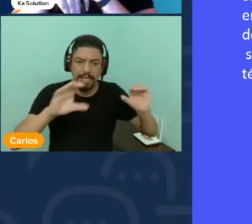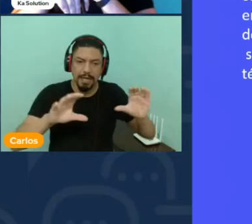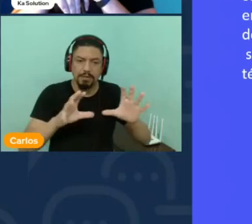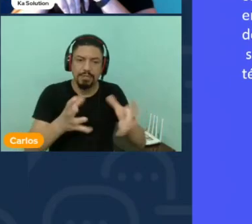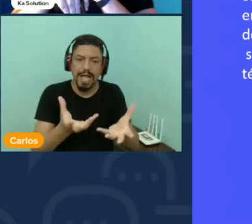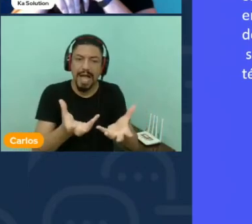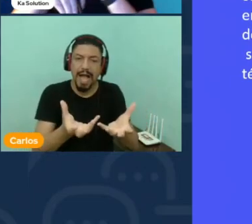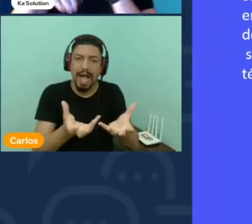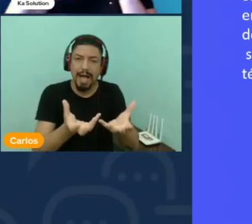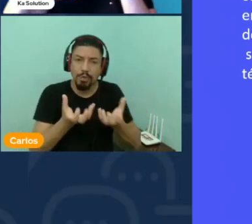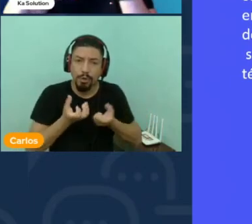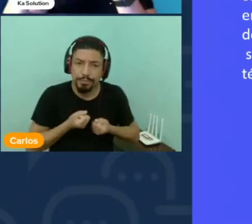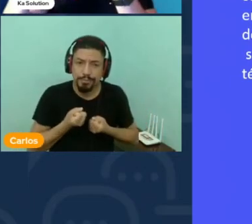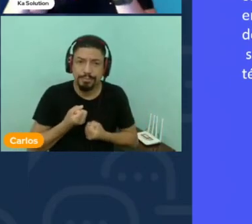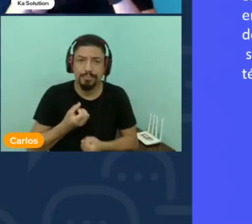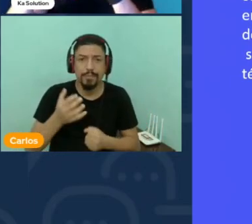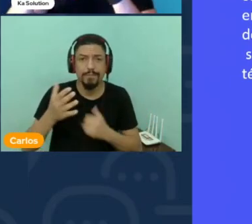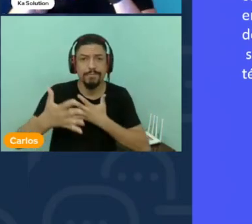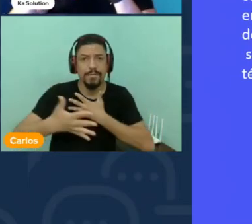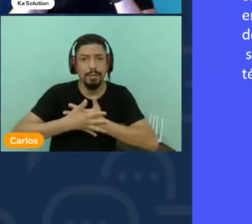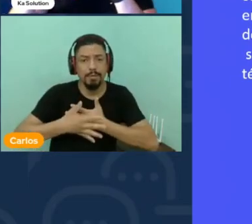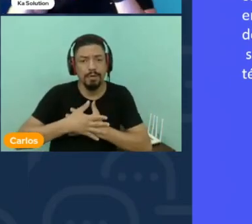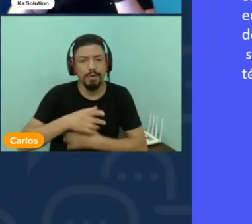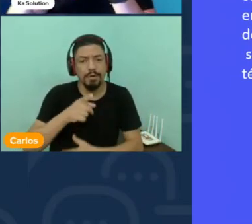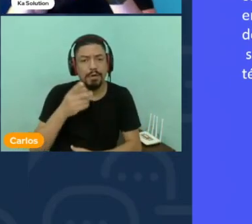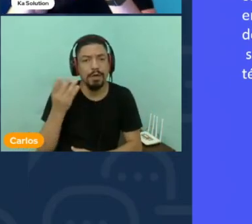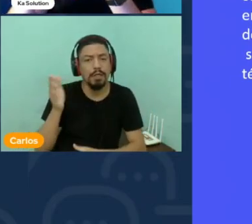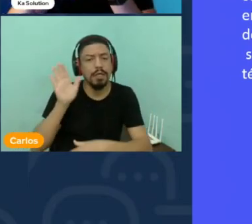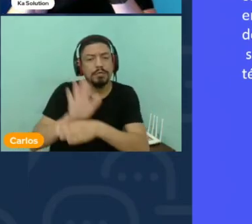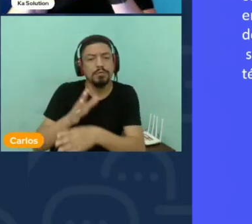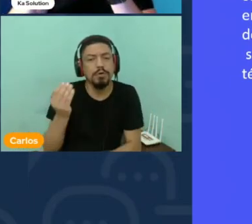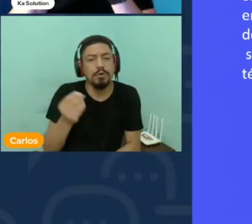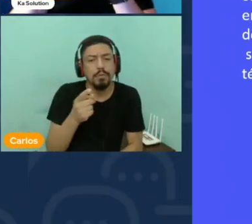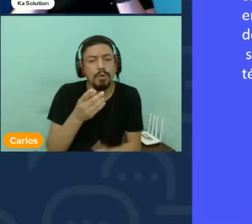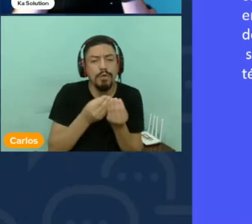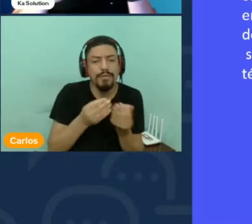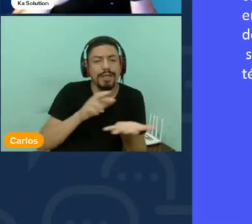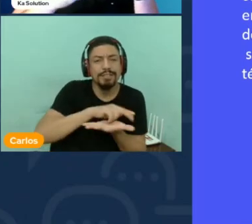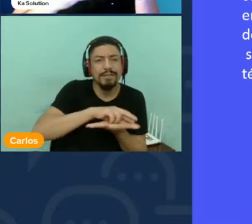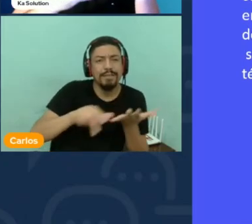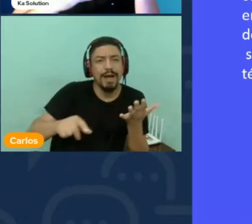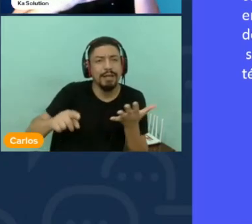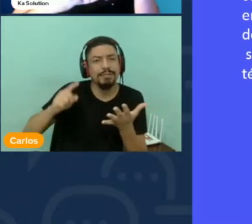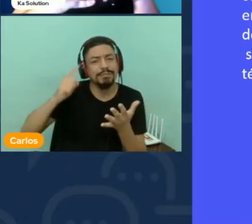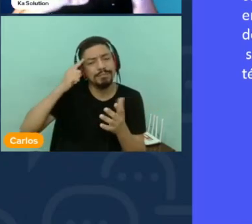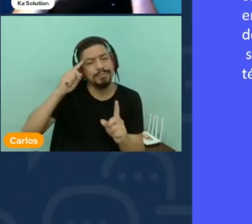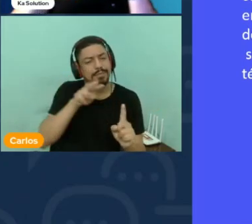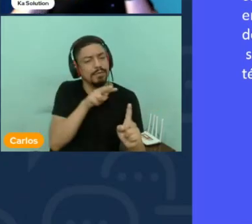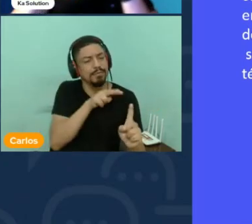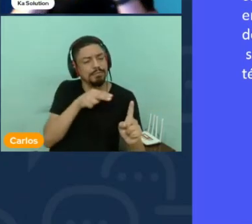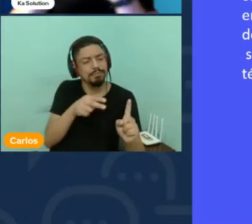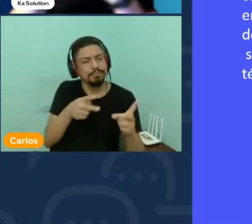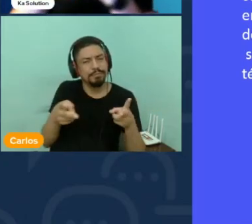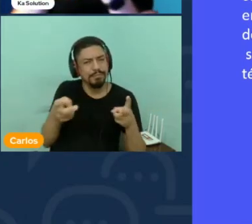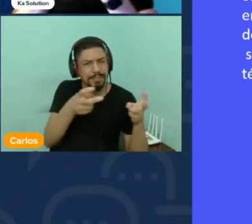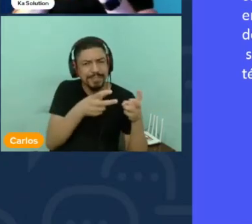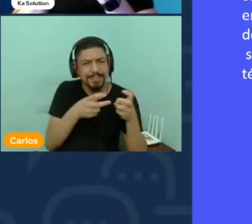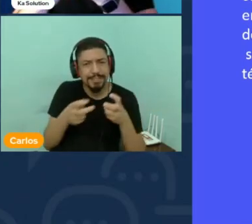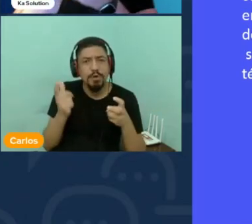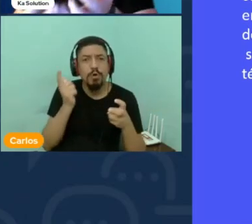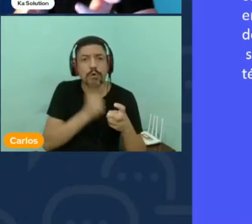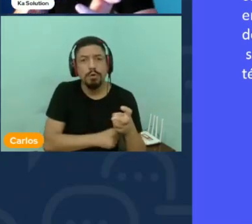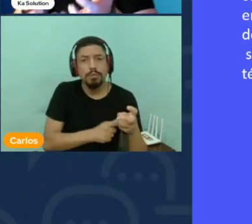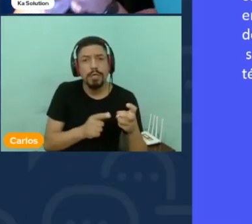Framework. Como é que o CAF vai ajudar? Ele vai fornecer uma série de perspectivas para que a gente possa